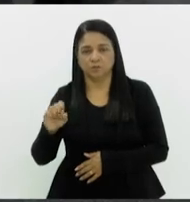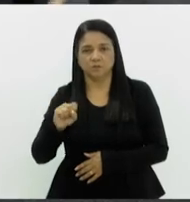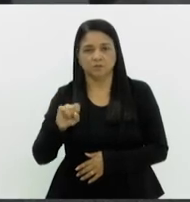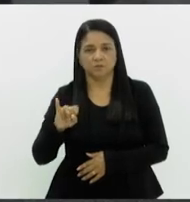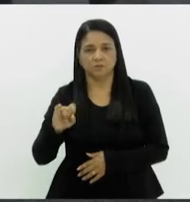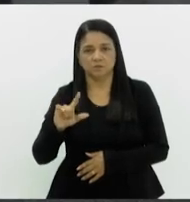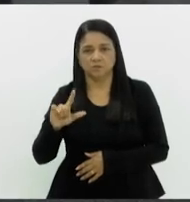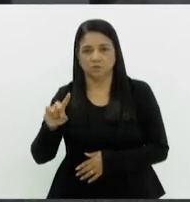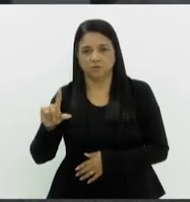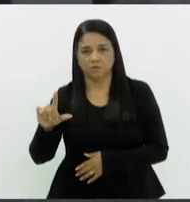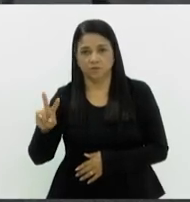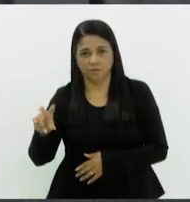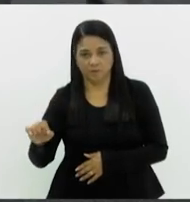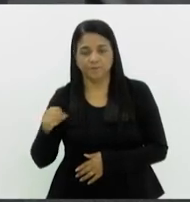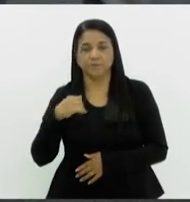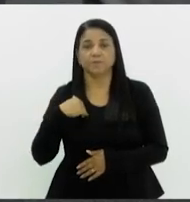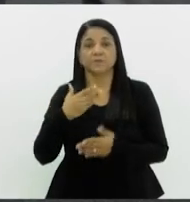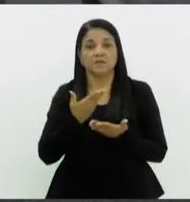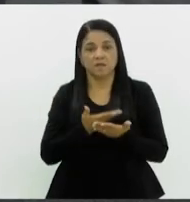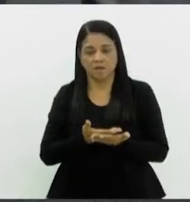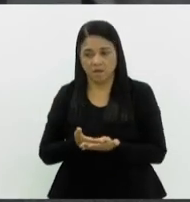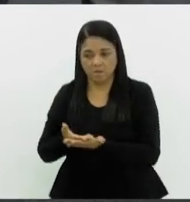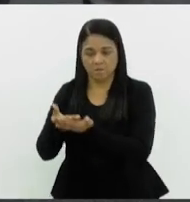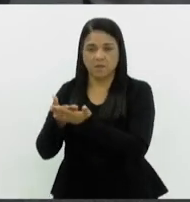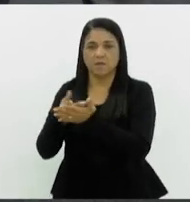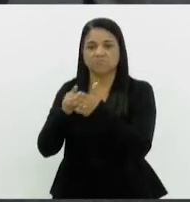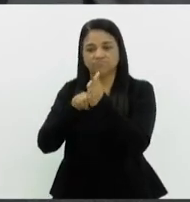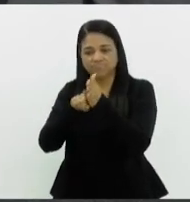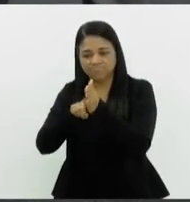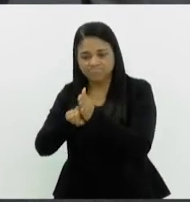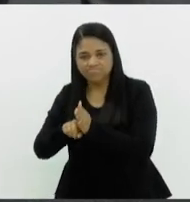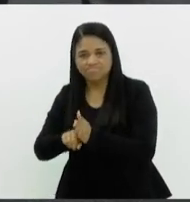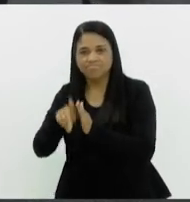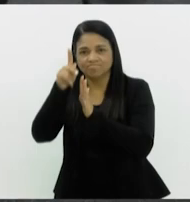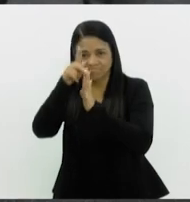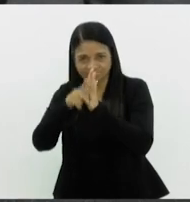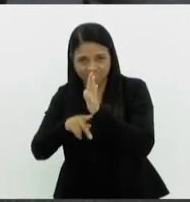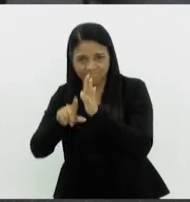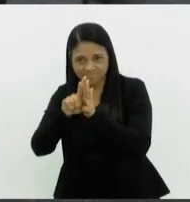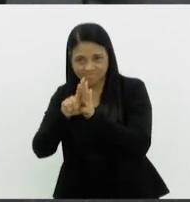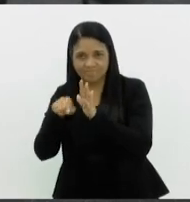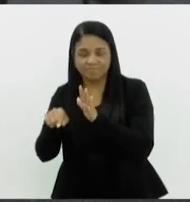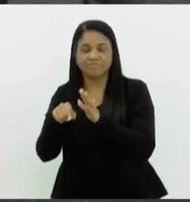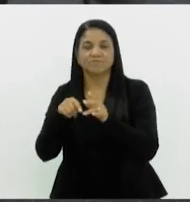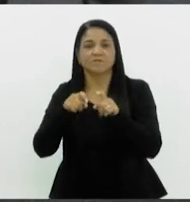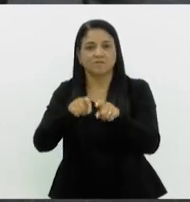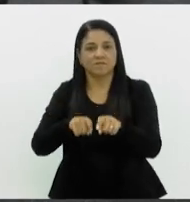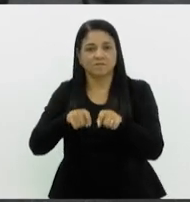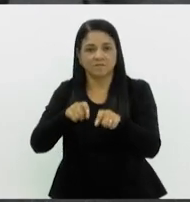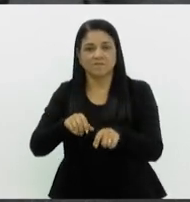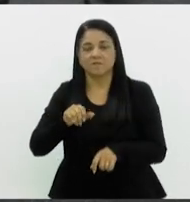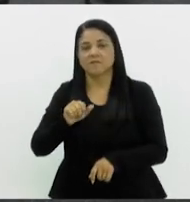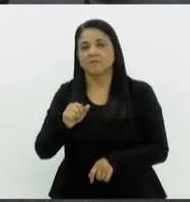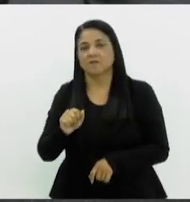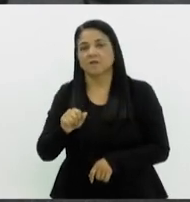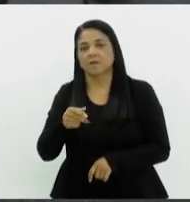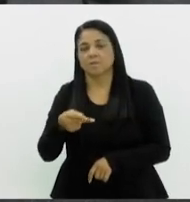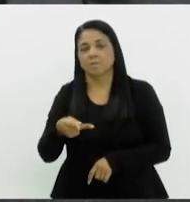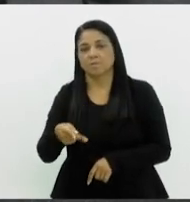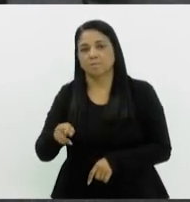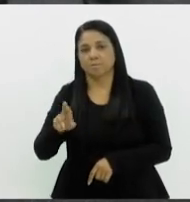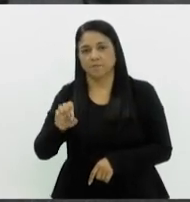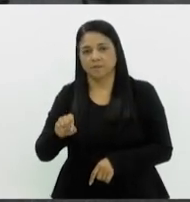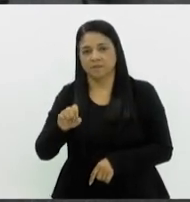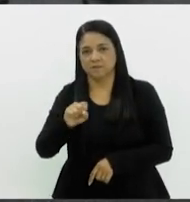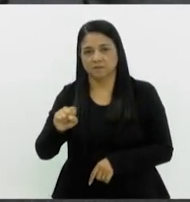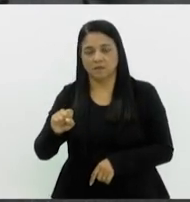a empresa de pesquisa agropecuária do Estado do Rio de Janeiro, a Pesagro Rio, a realizar concurso